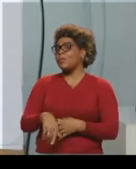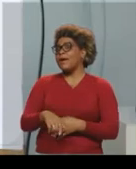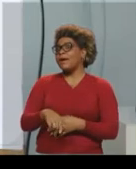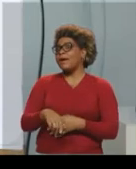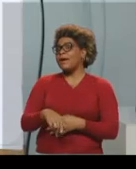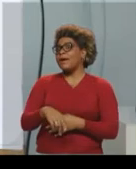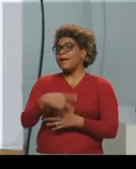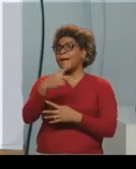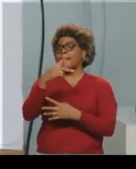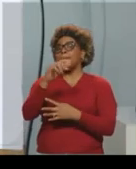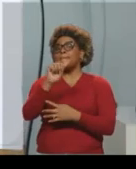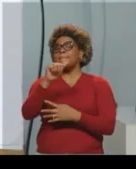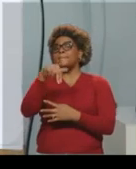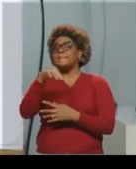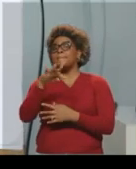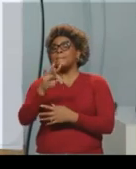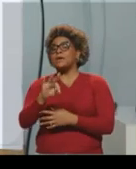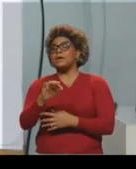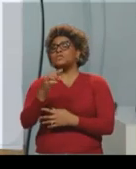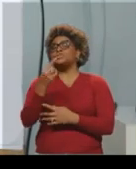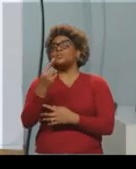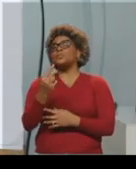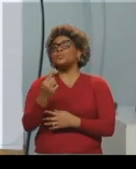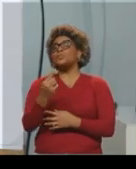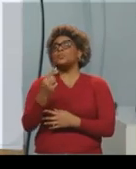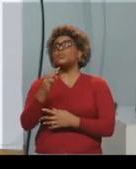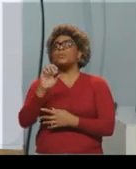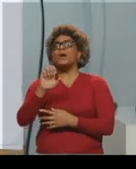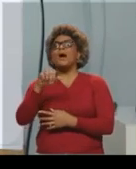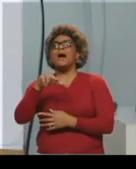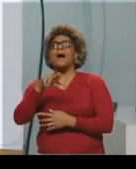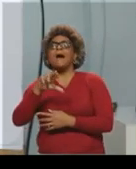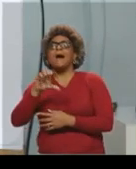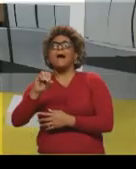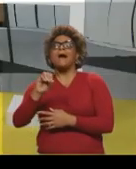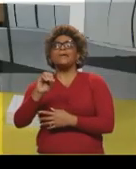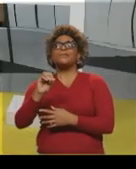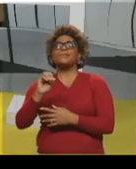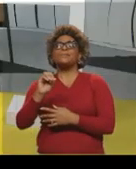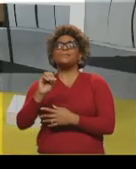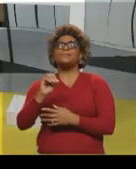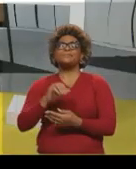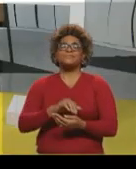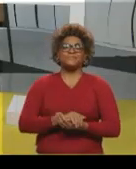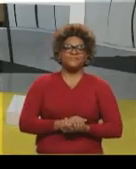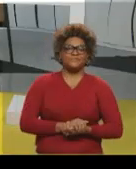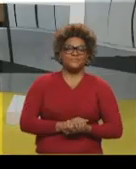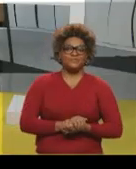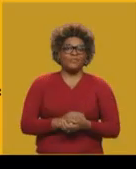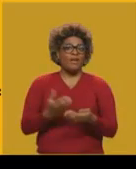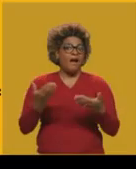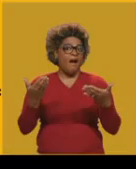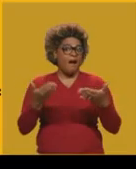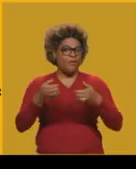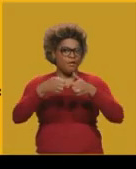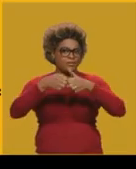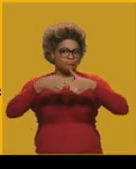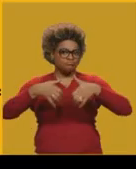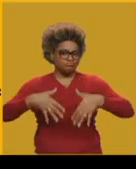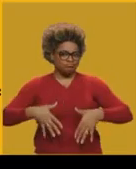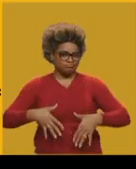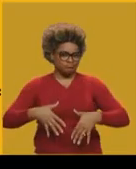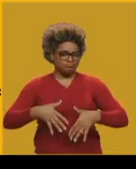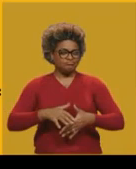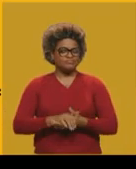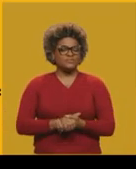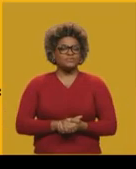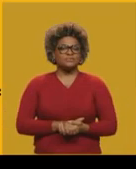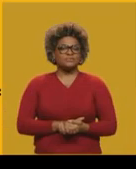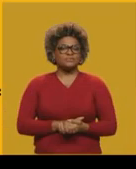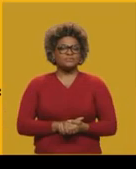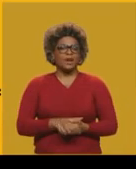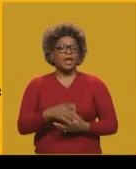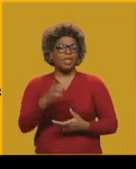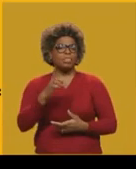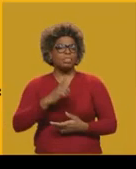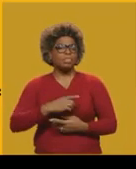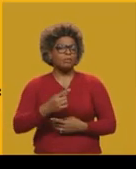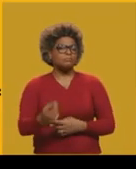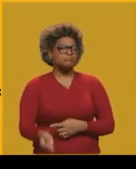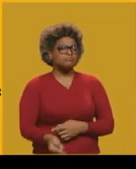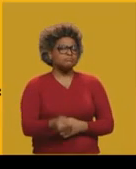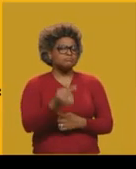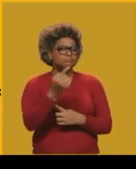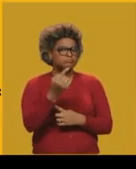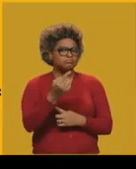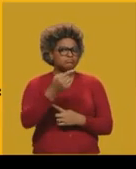1 eno. Ótimo. Agora vamos para as ramificações. Então, eu tenho um metil no